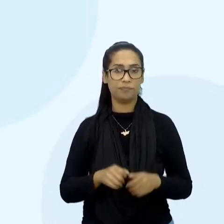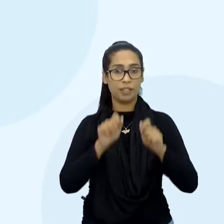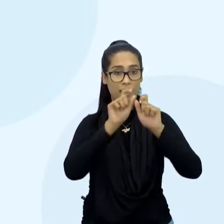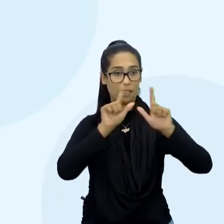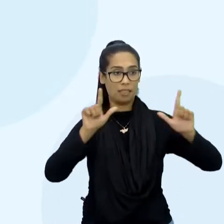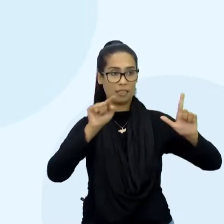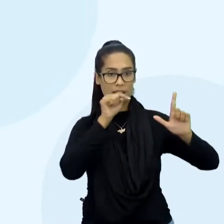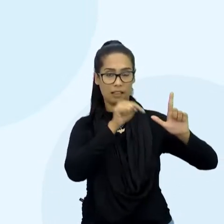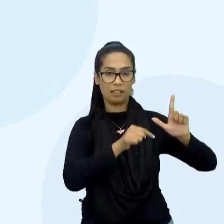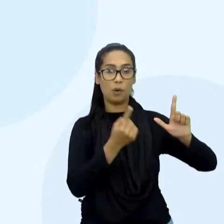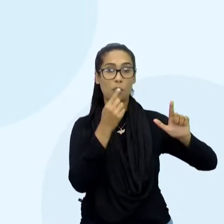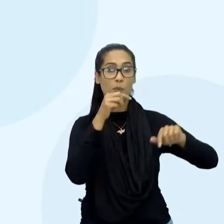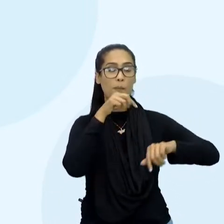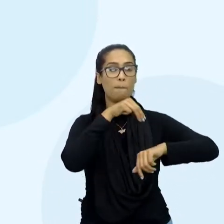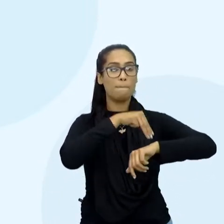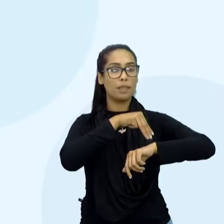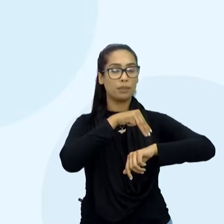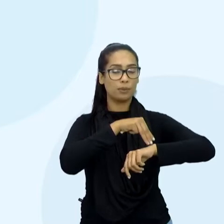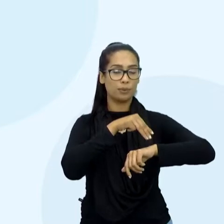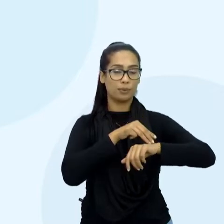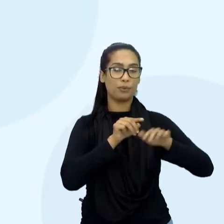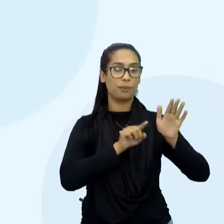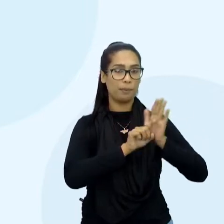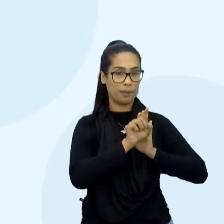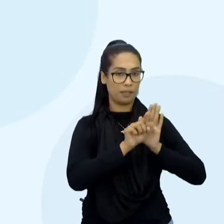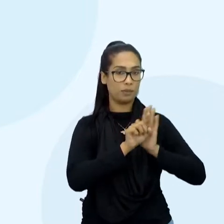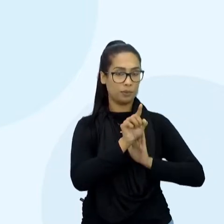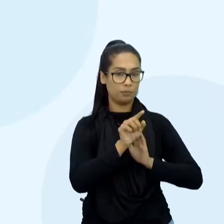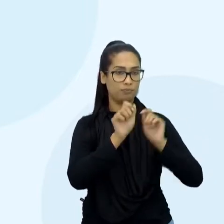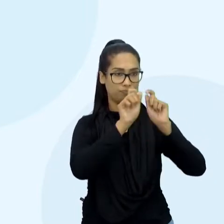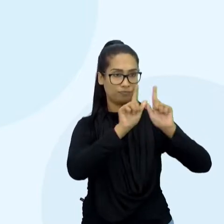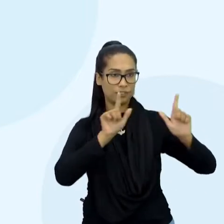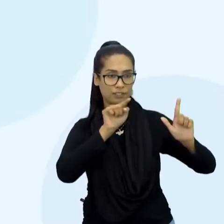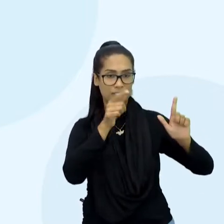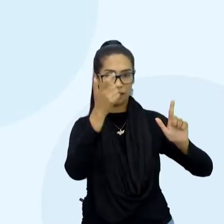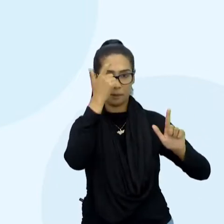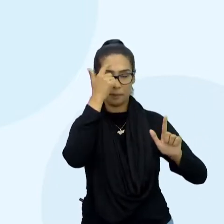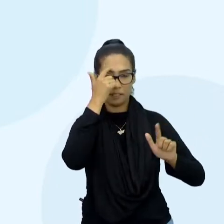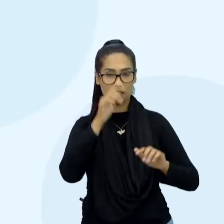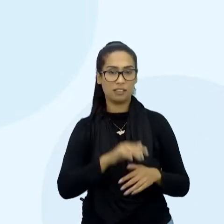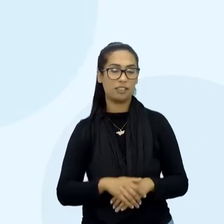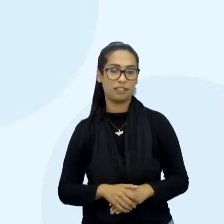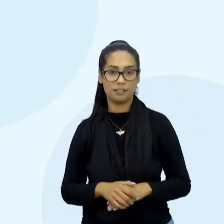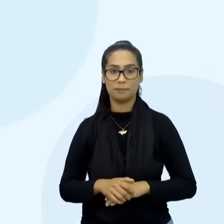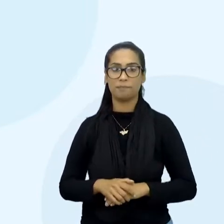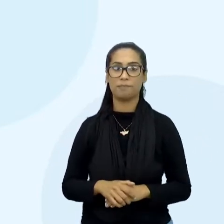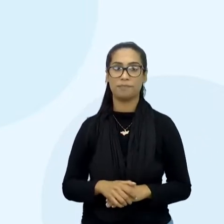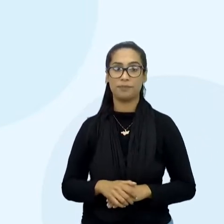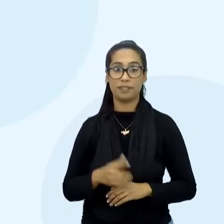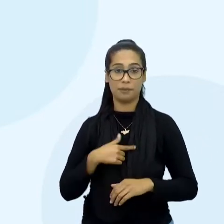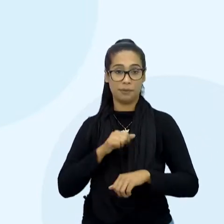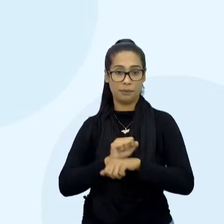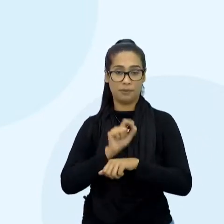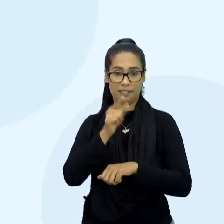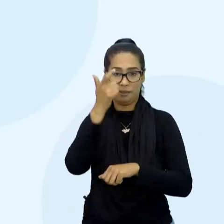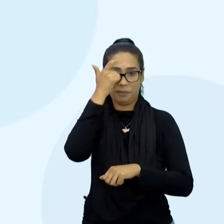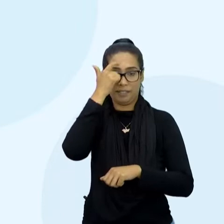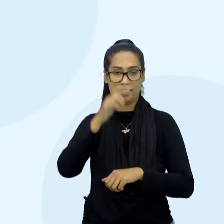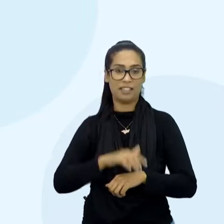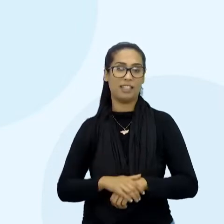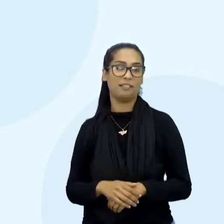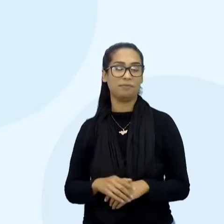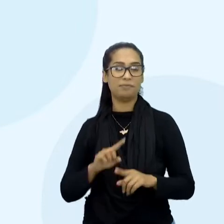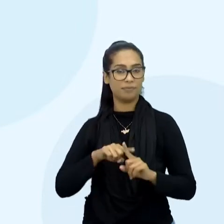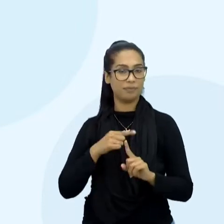por um minutinho para vocês pensarem um pouco e a gente já volta aqui na nossa aula, eu e o